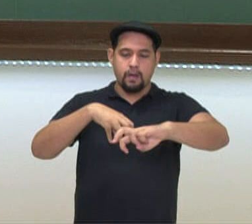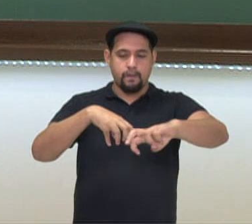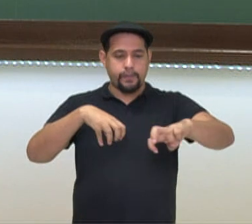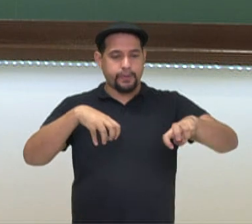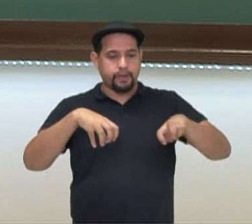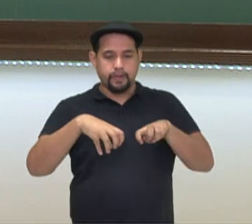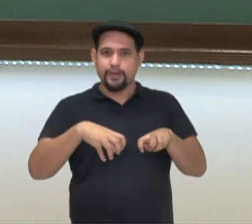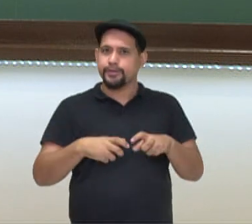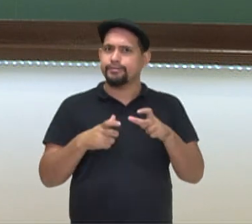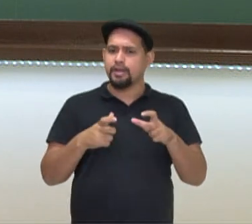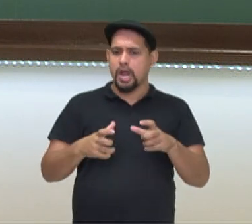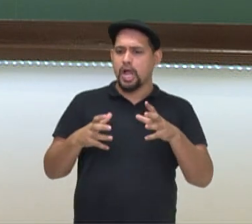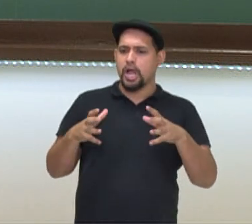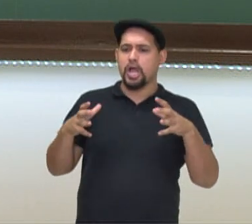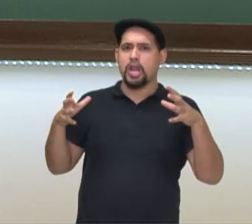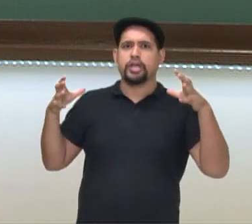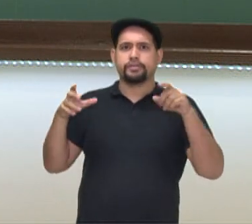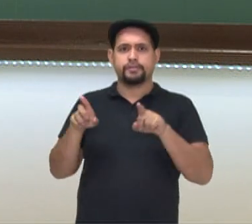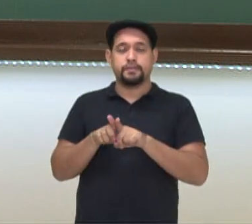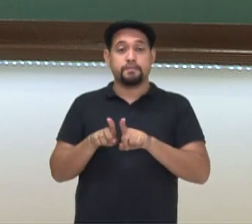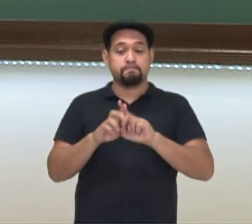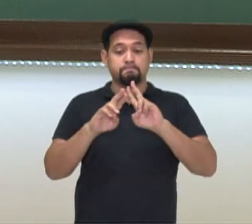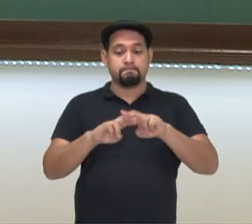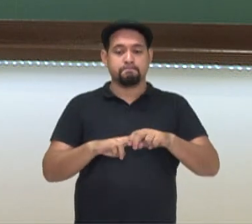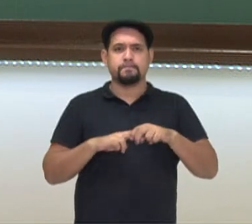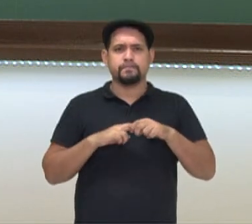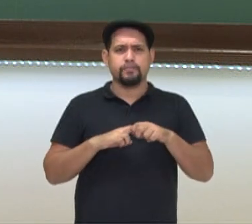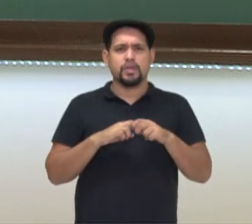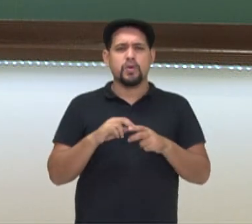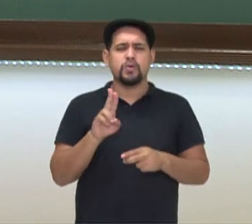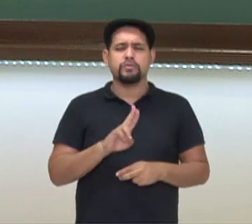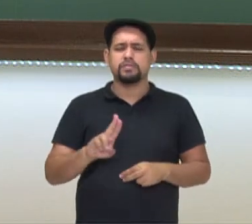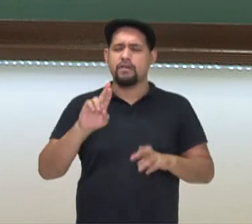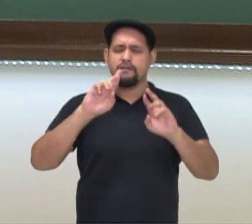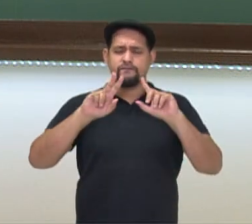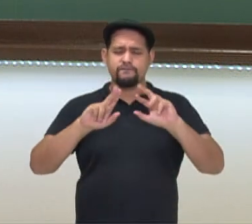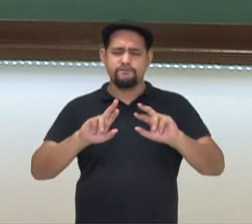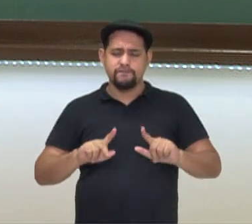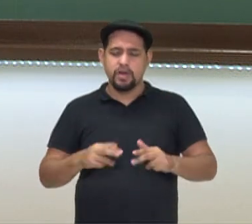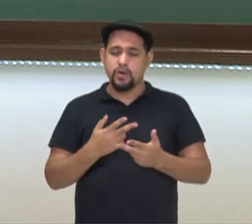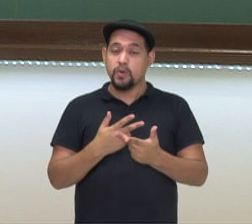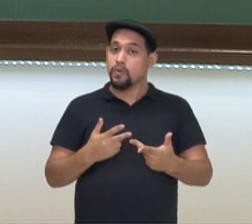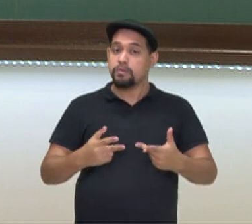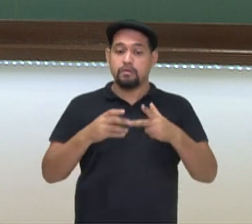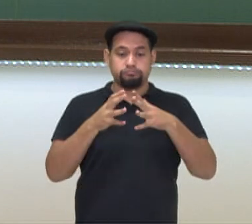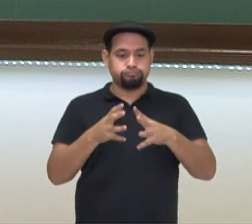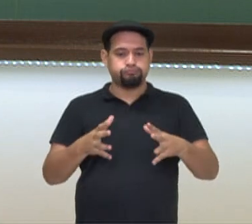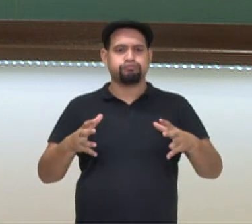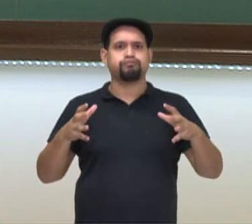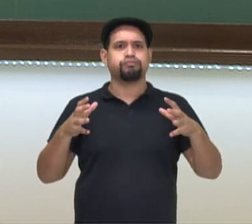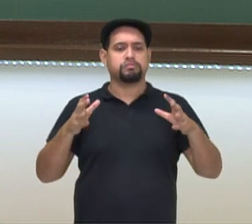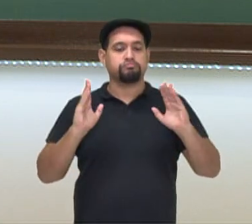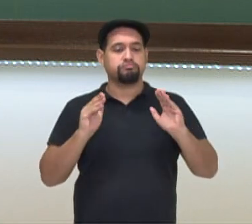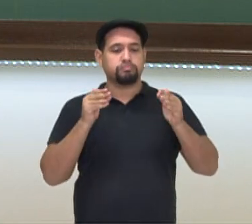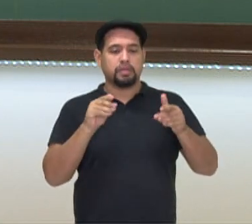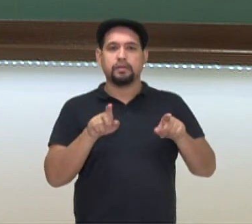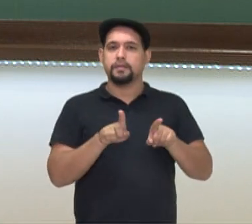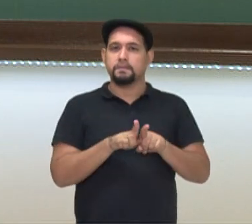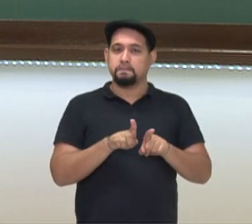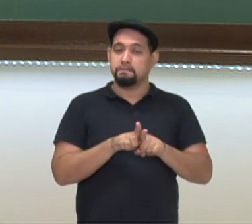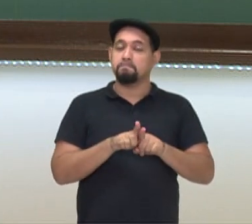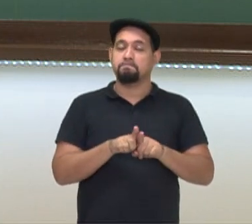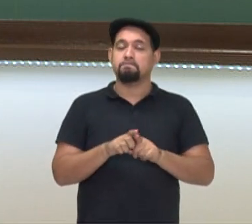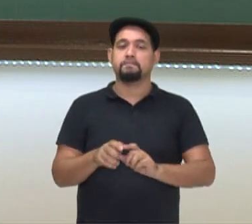encenação. Lugar muito grandioso, e para isso os atores usavam de diversos recursos para ampliar a figura